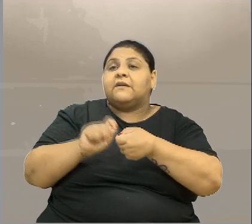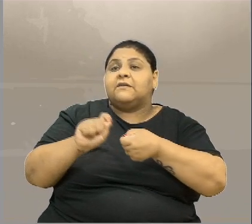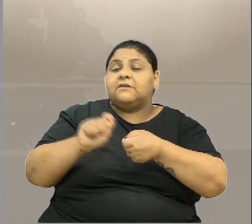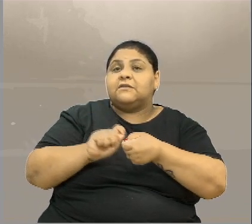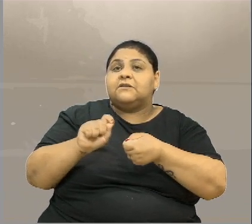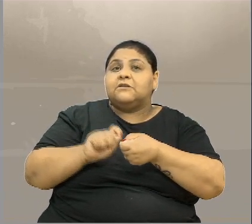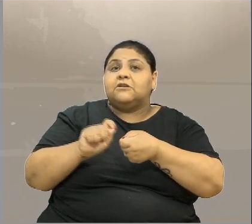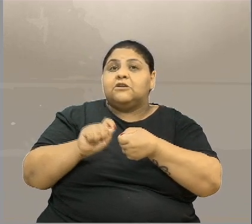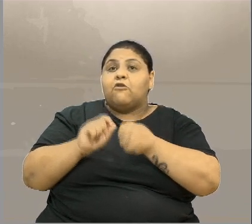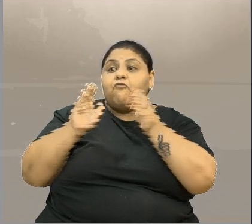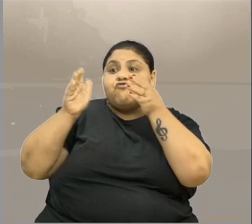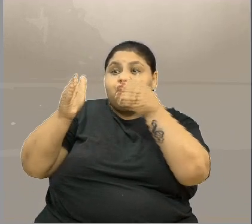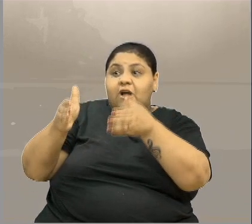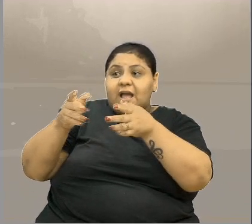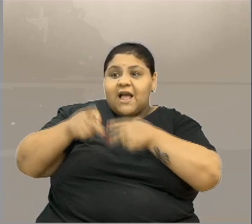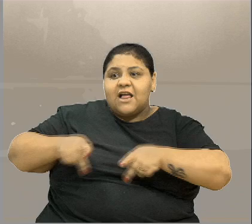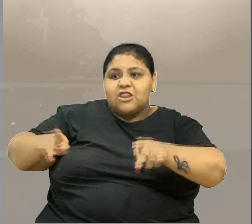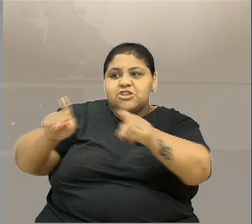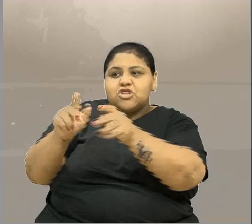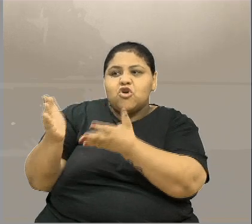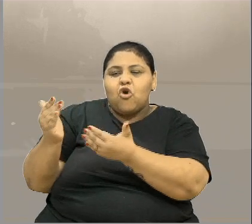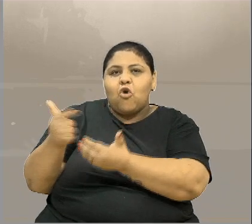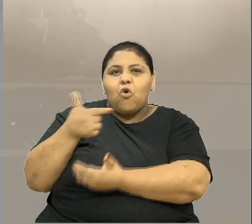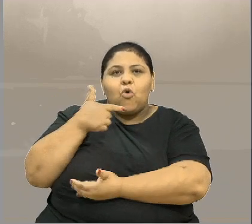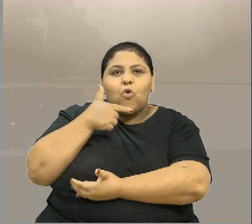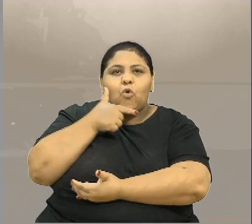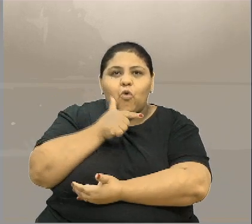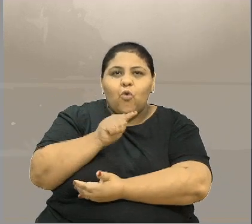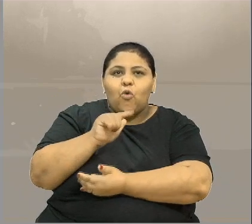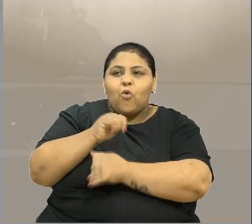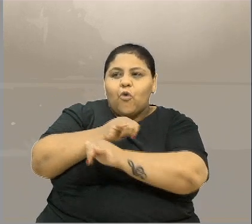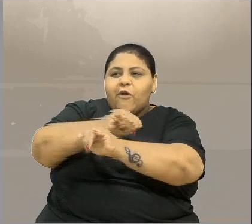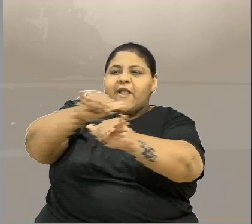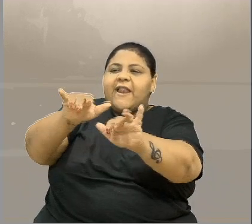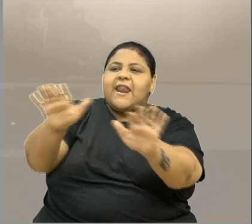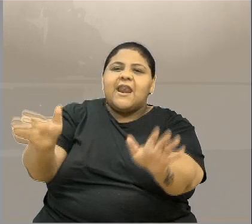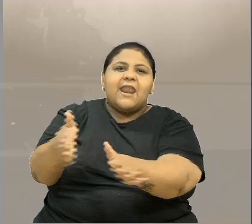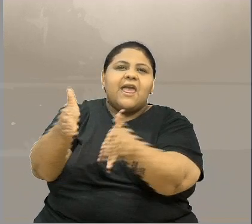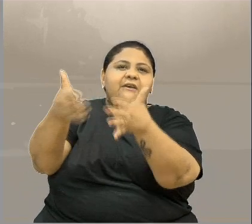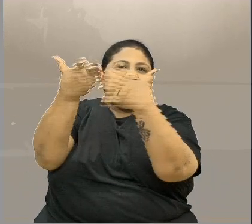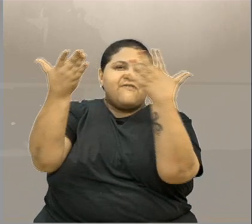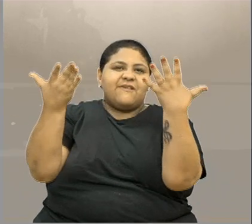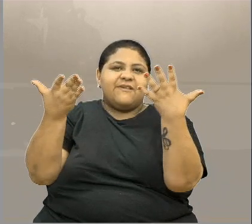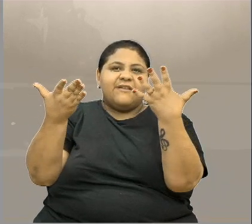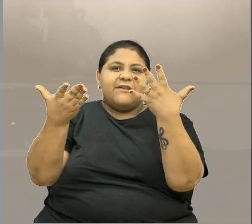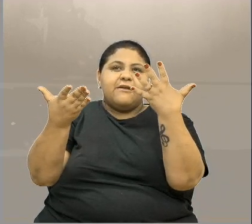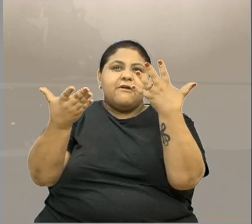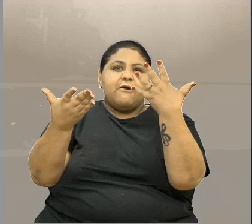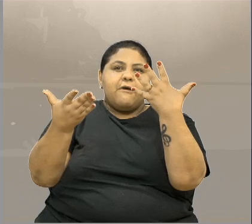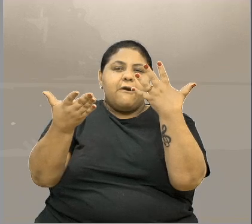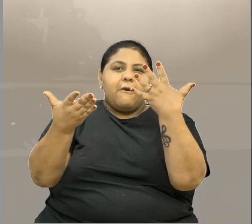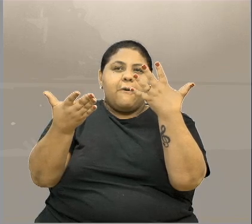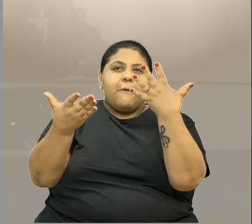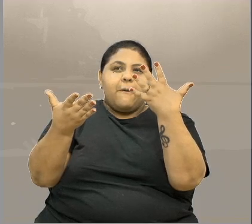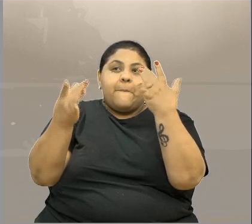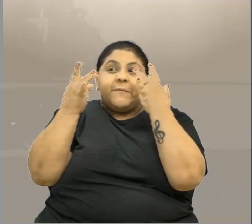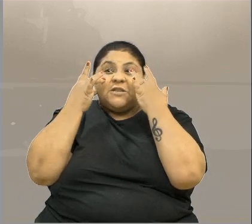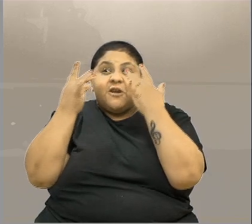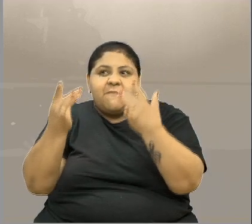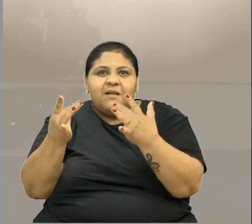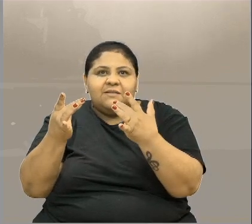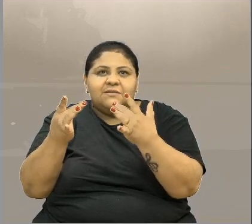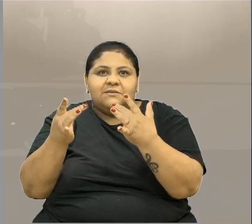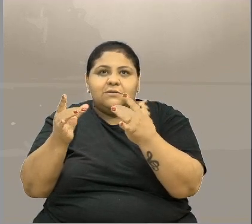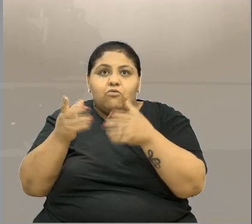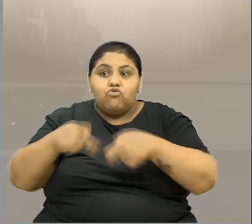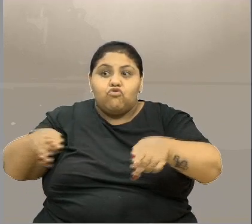para o público jovem, e a gente conseguiu levar isso de uma forma mais leve, para tornar isso atraente para esse público.